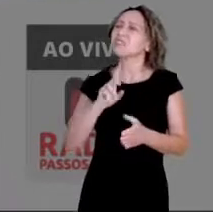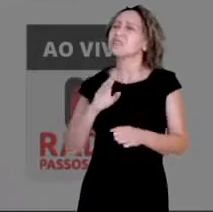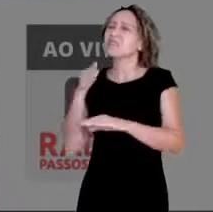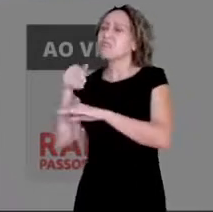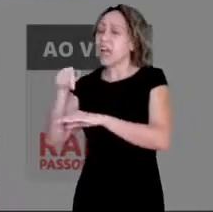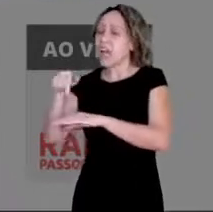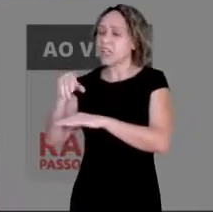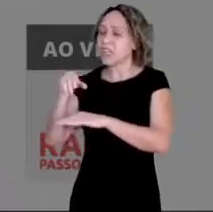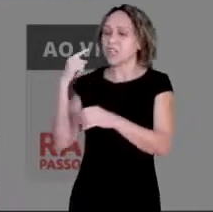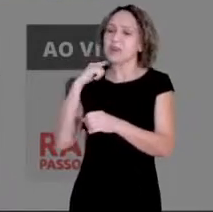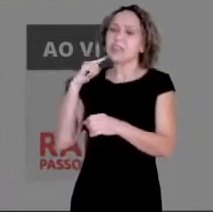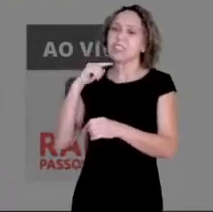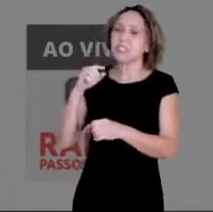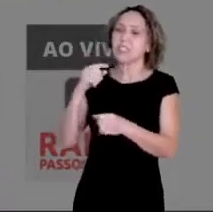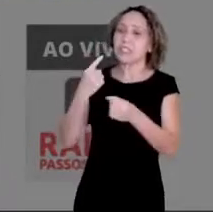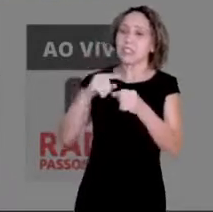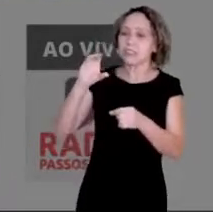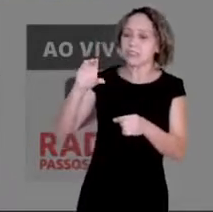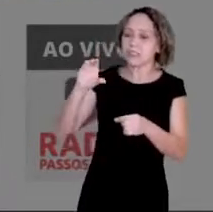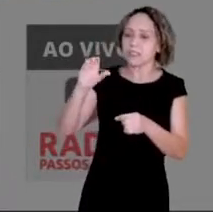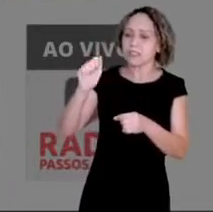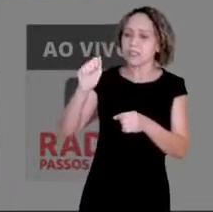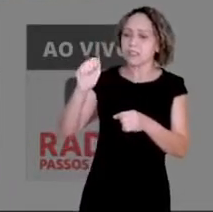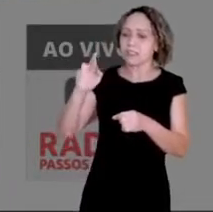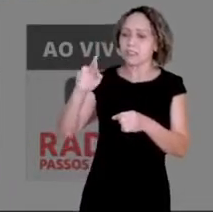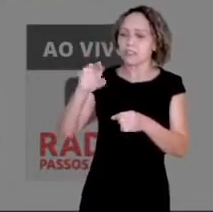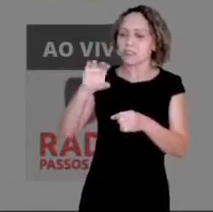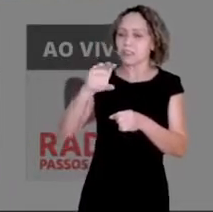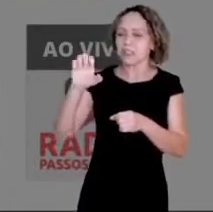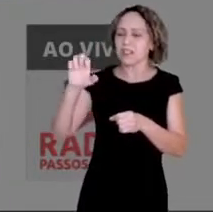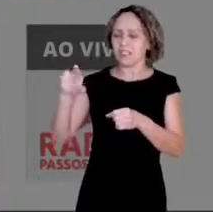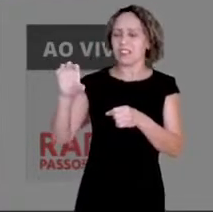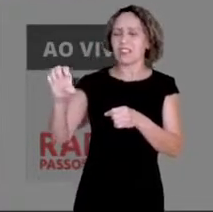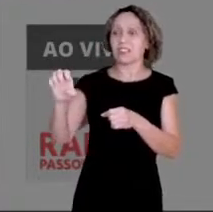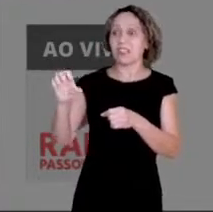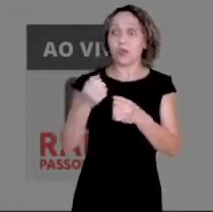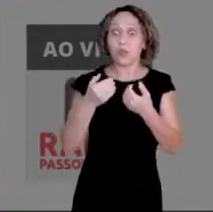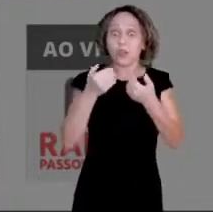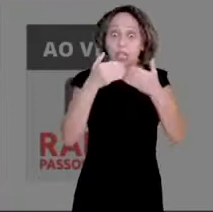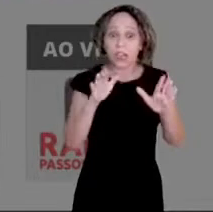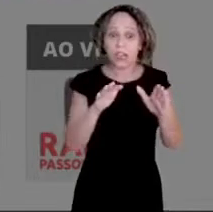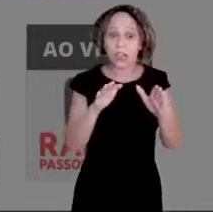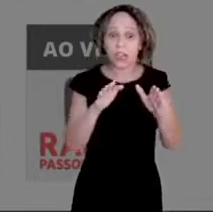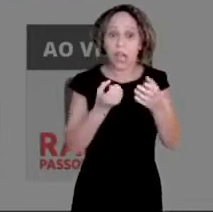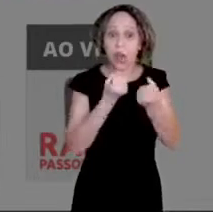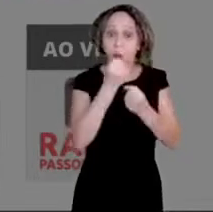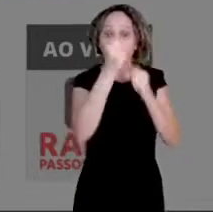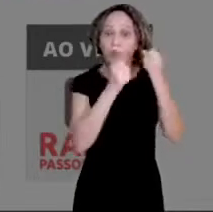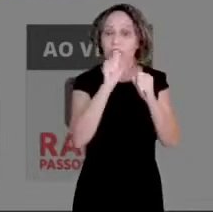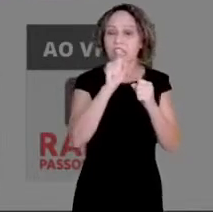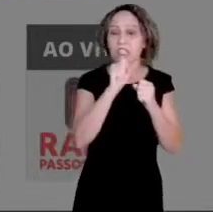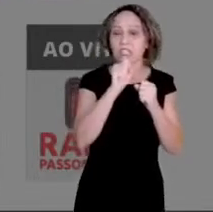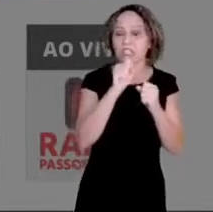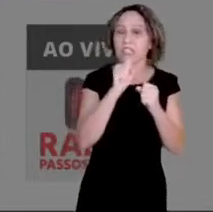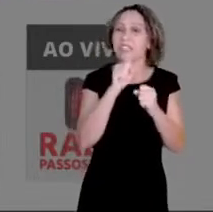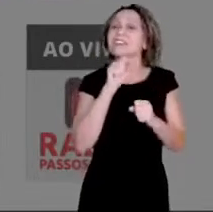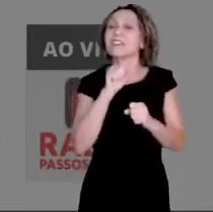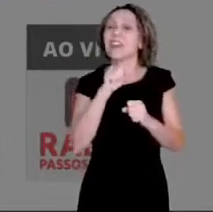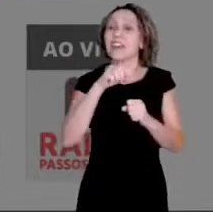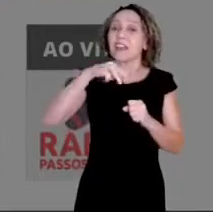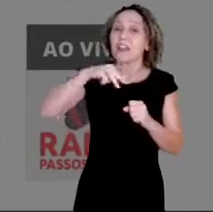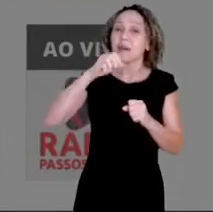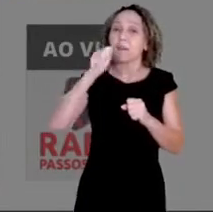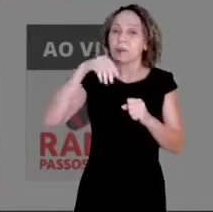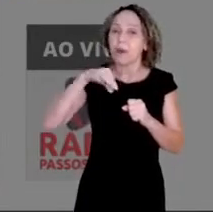coisa que é uma coisa que eu tenho vontade de chorar cada vez que eu falo, que é a política de biodiesel e a política